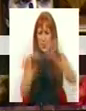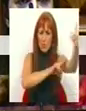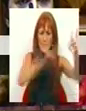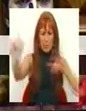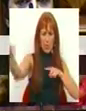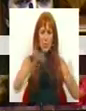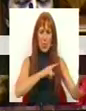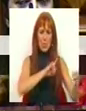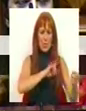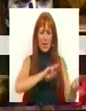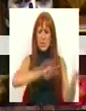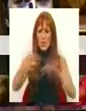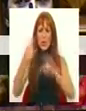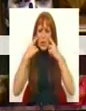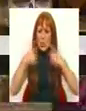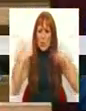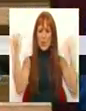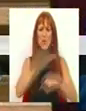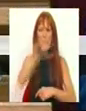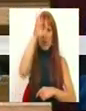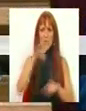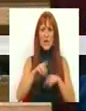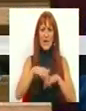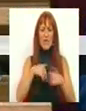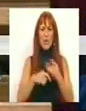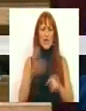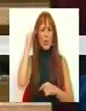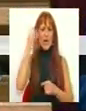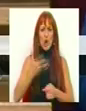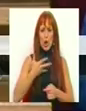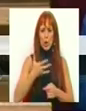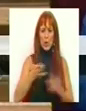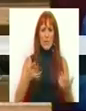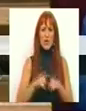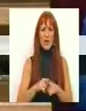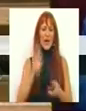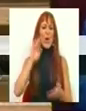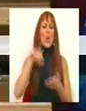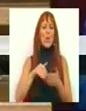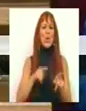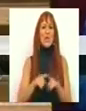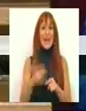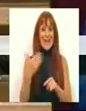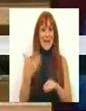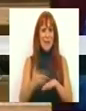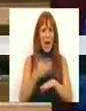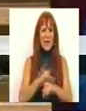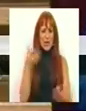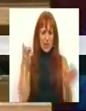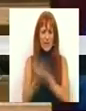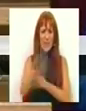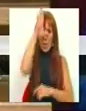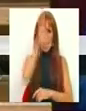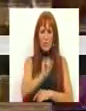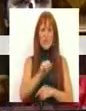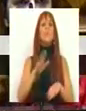o público, o Sr. Ministro até fez uma tese de doutoramento que concluiu dias antes de ingressar no